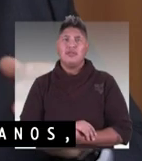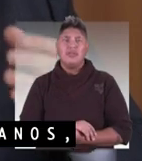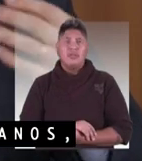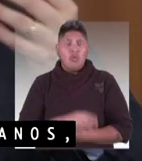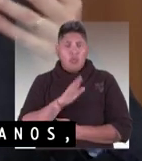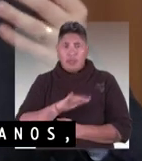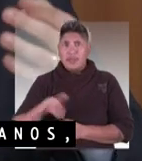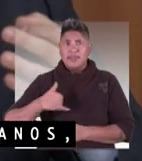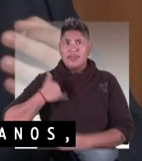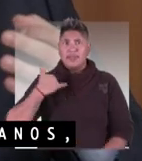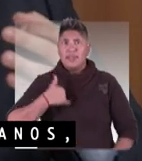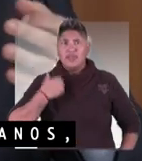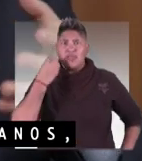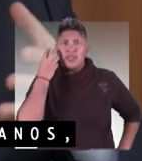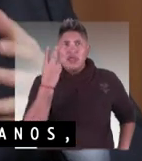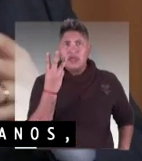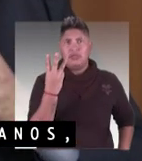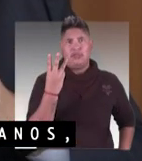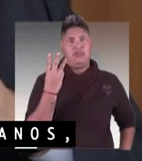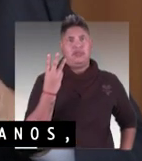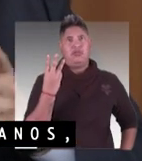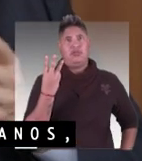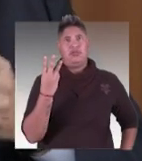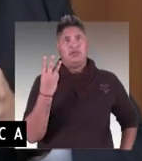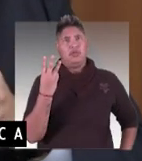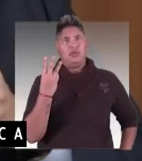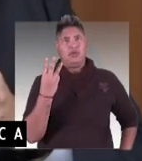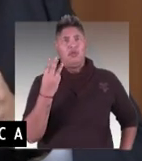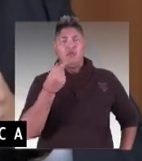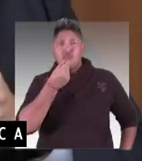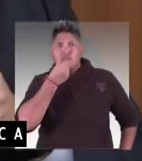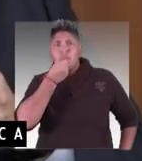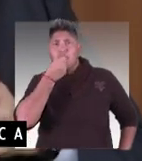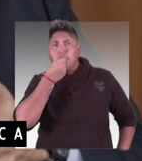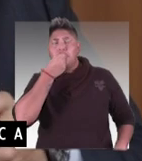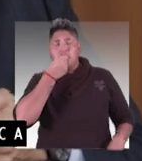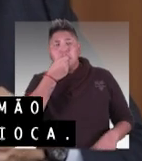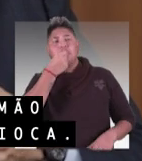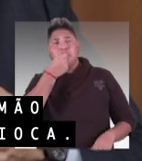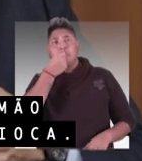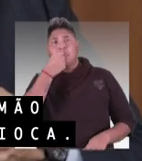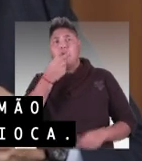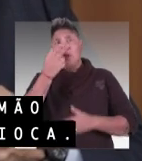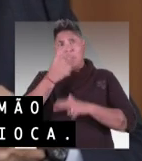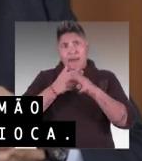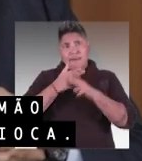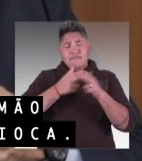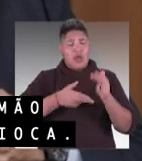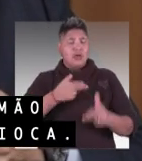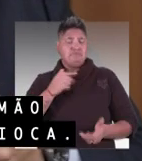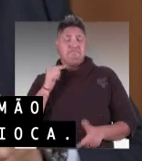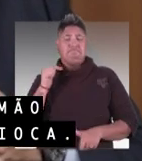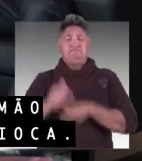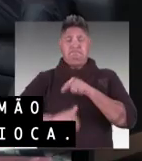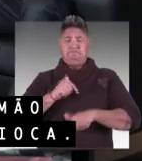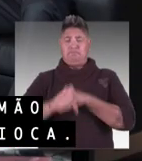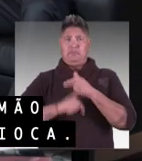criança de 3 anos, com chupeta na boca e com uma faca na